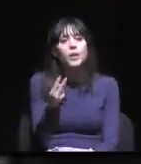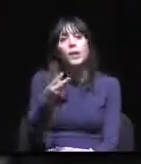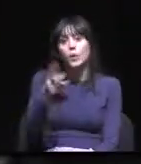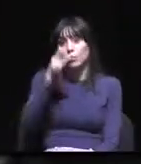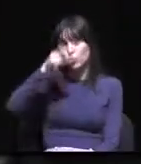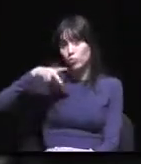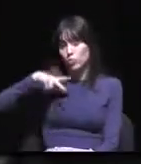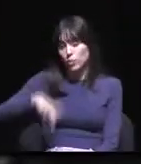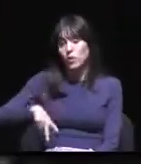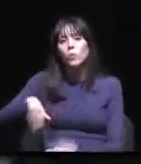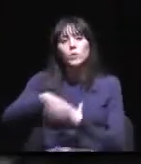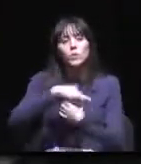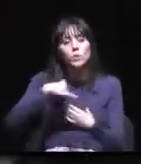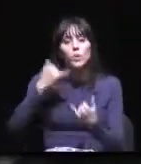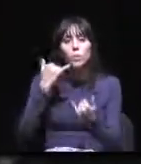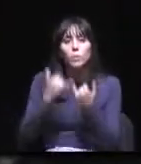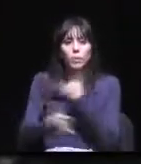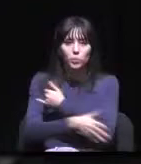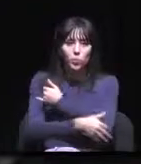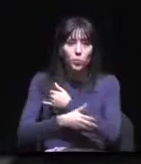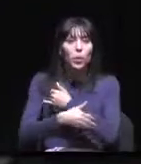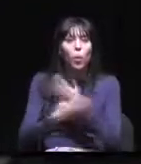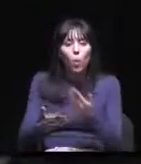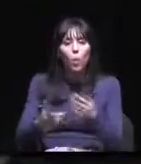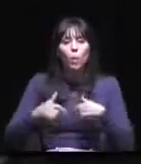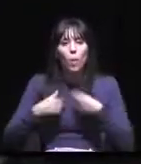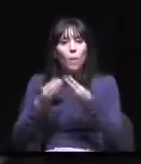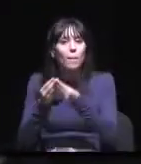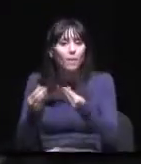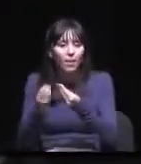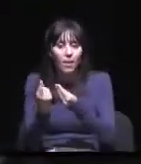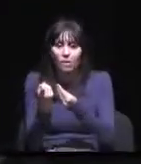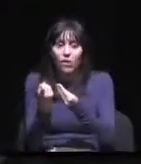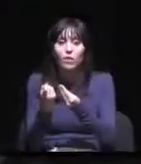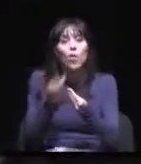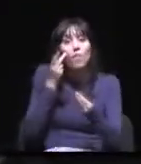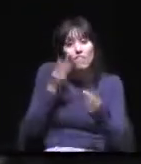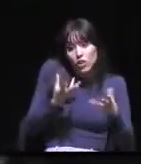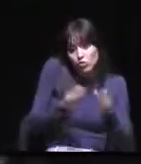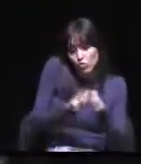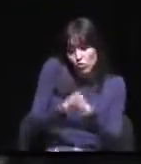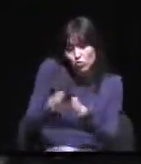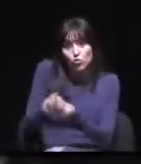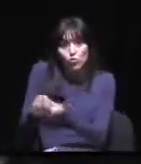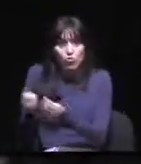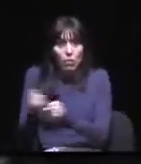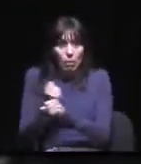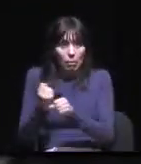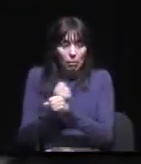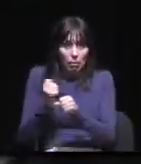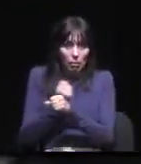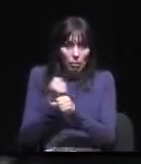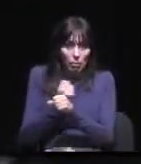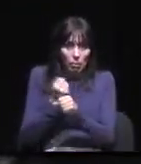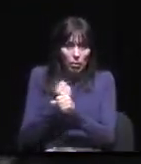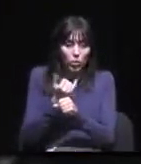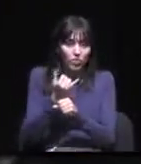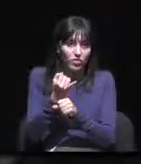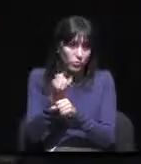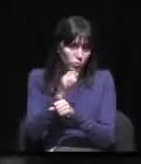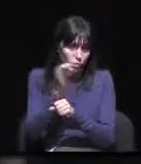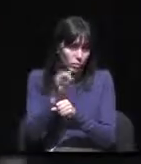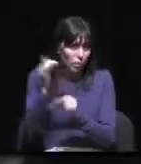de pobreza, ou em privação material e social severa, ou vivem em agregados onde se trabalhou em média menos de 20% do tempo de trabalho